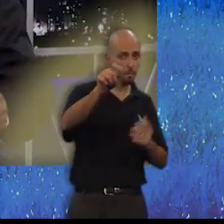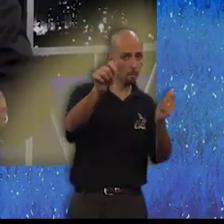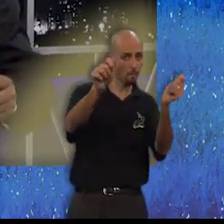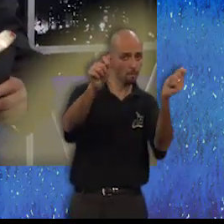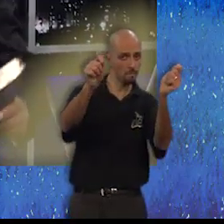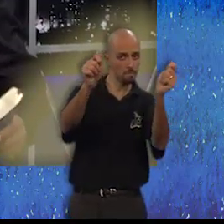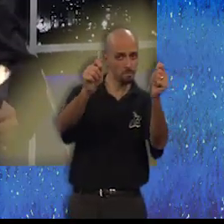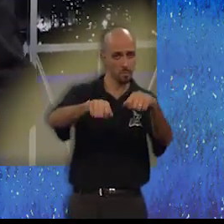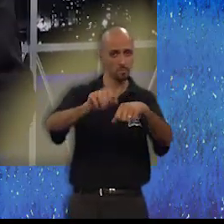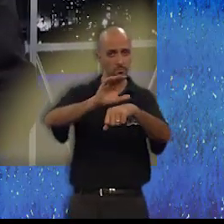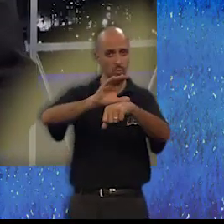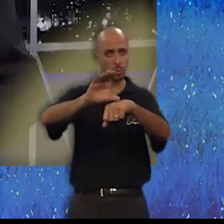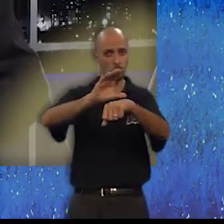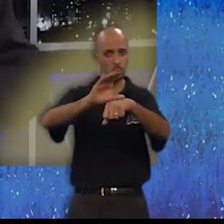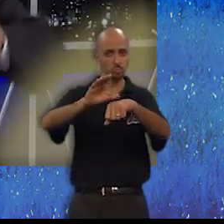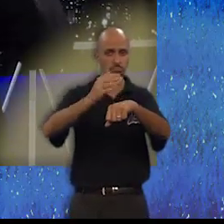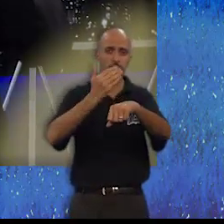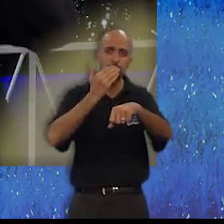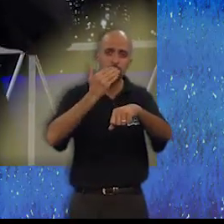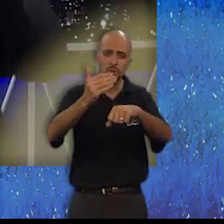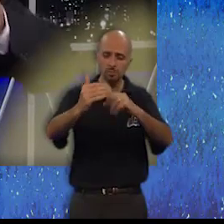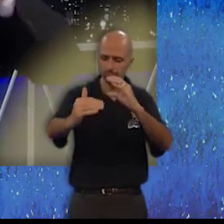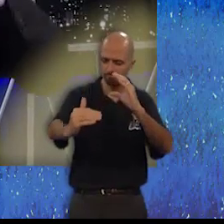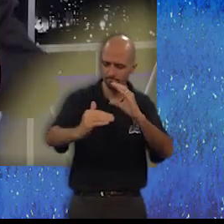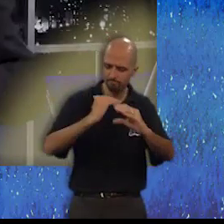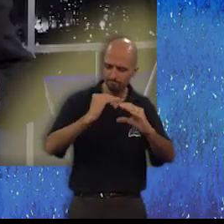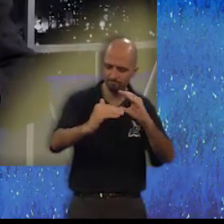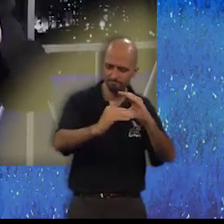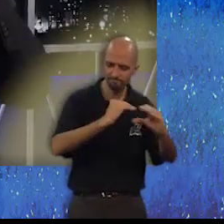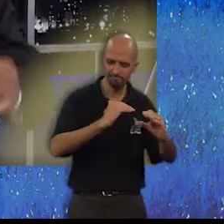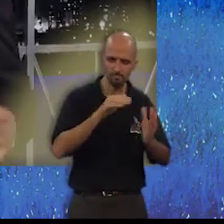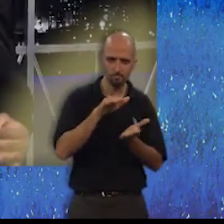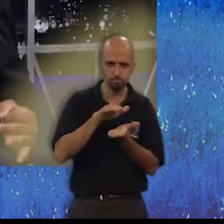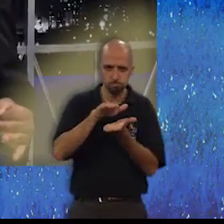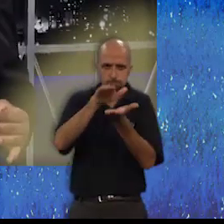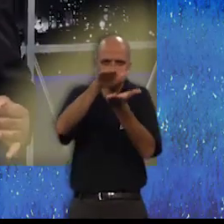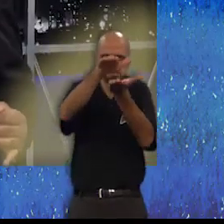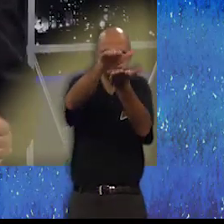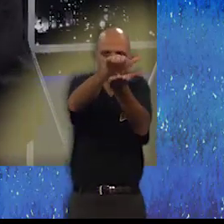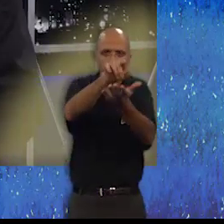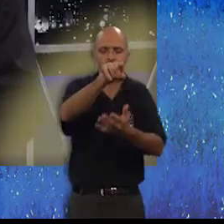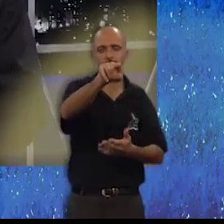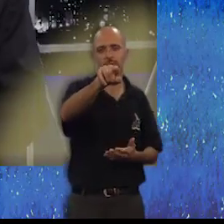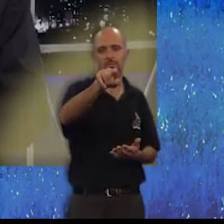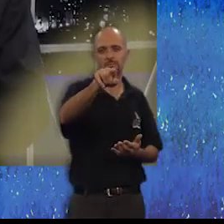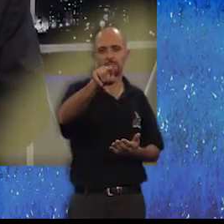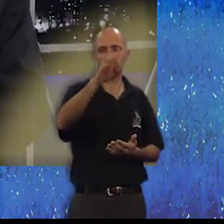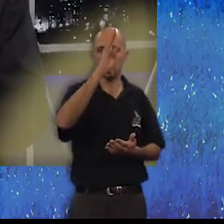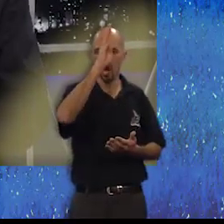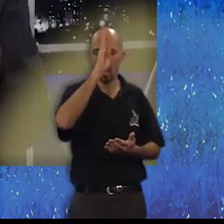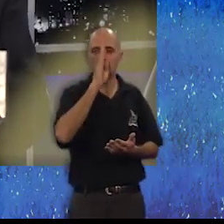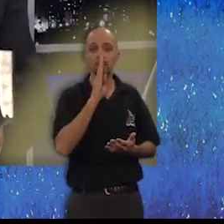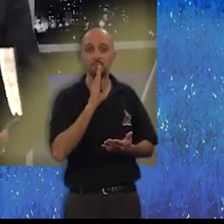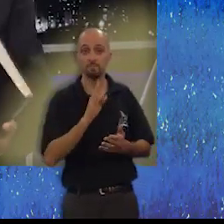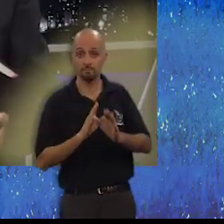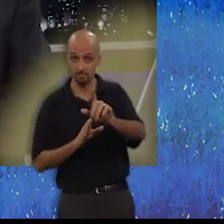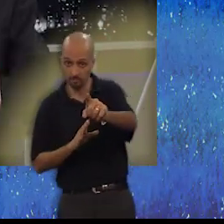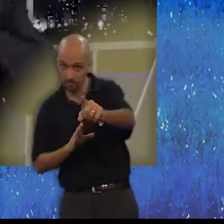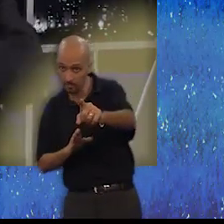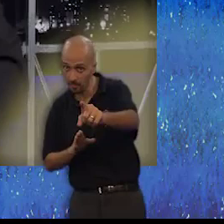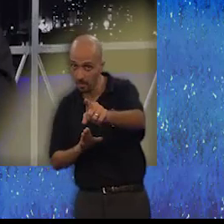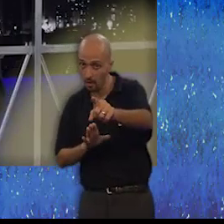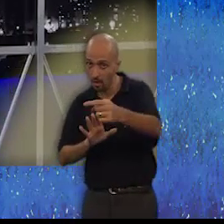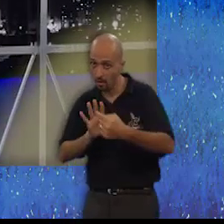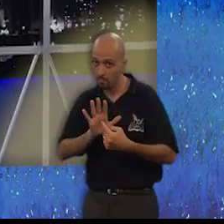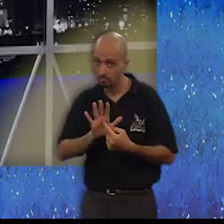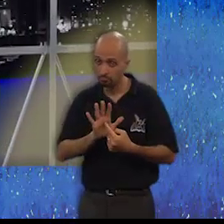pode adquirir esse curso bíblico e vai ser uma grande bênção para a sua vida, ok? Agora sim, eu queria lembrar você uma